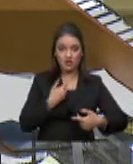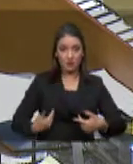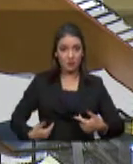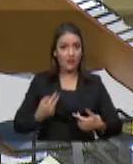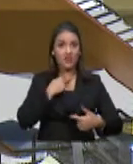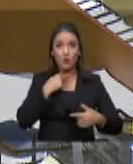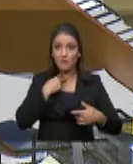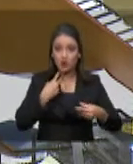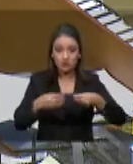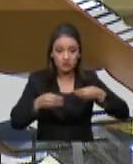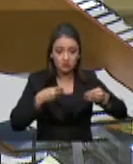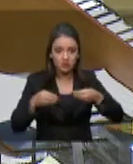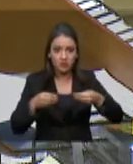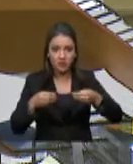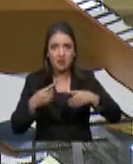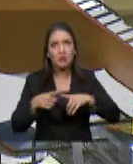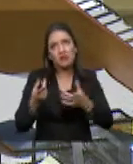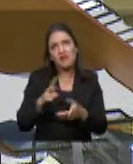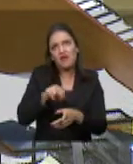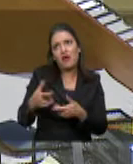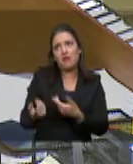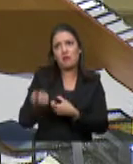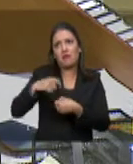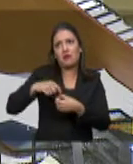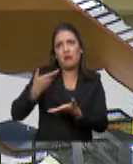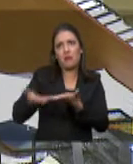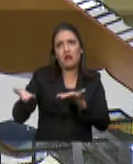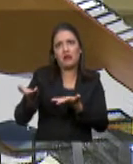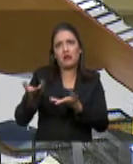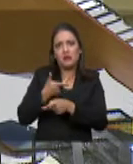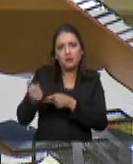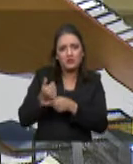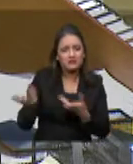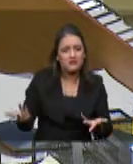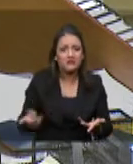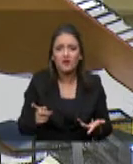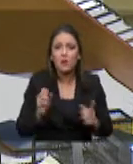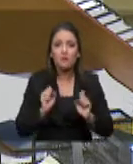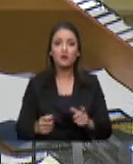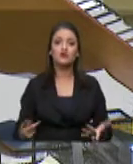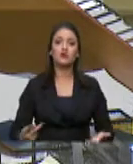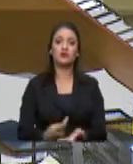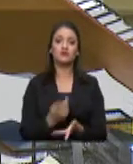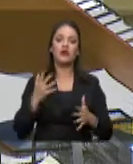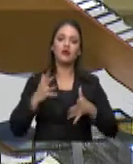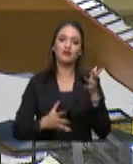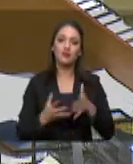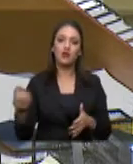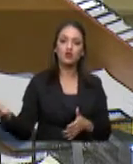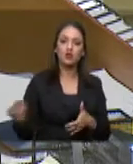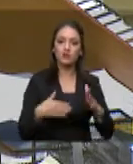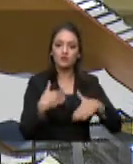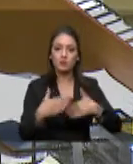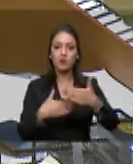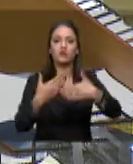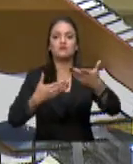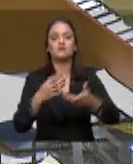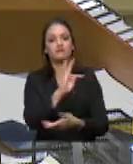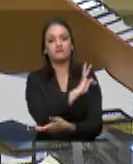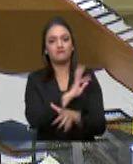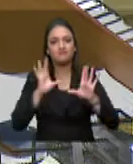do não retrocesso pode também isolar a administração pública de novos progressos técnicos, científicos e políticos,